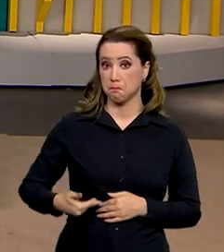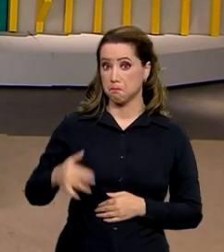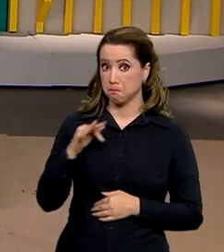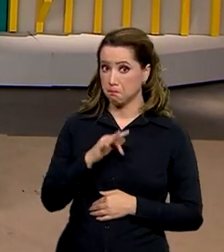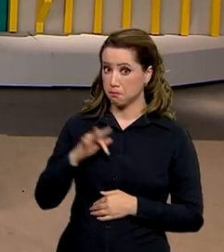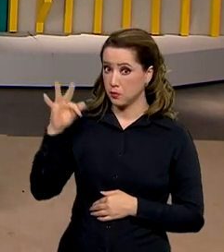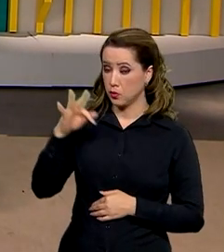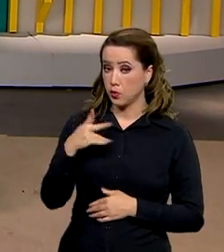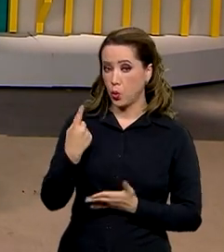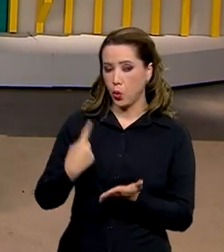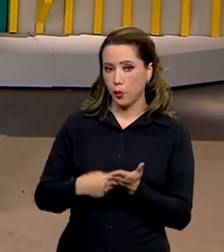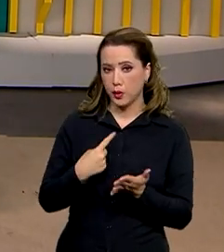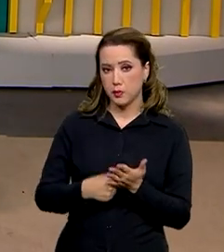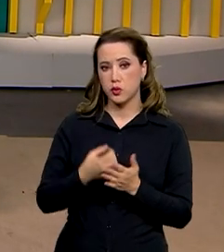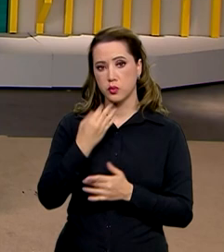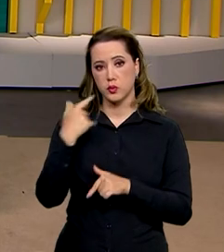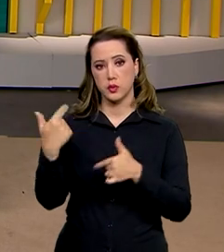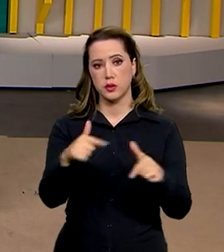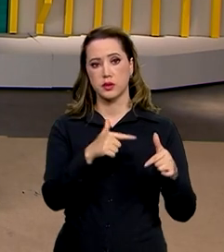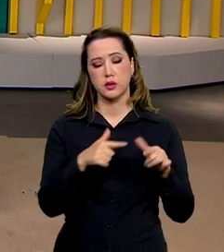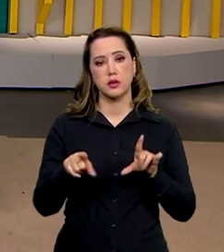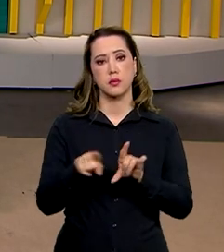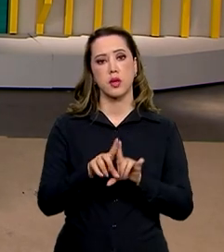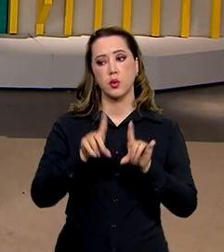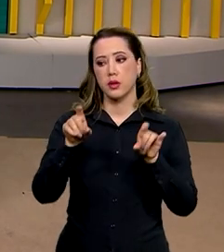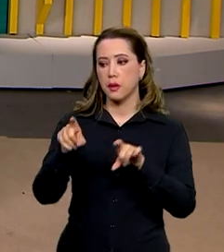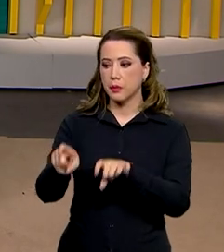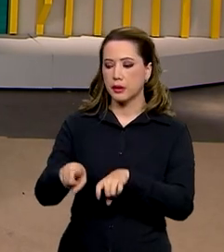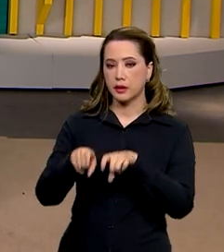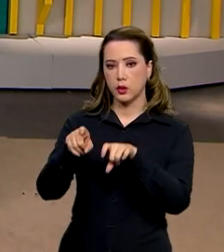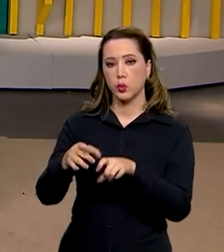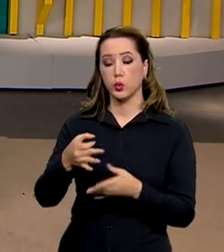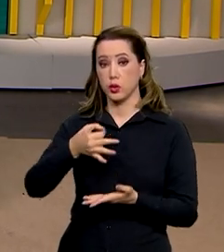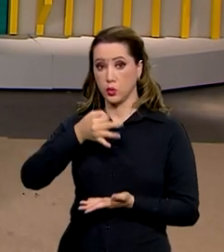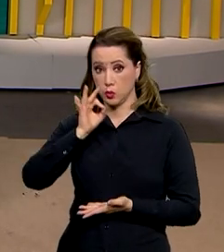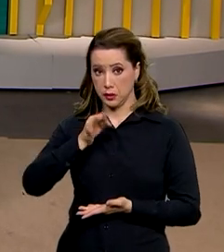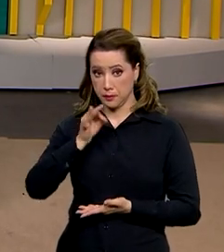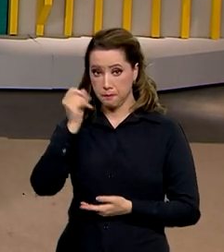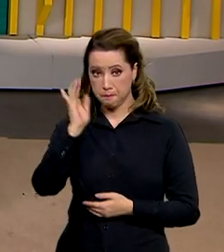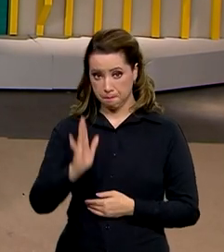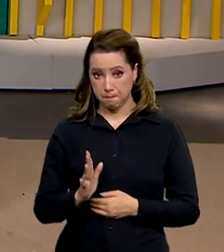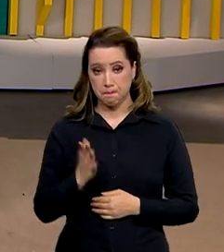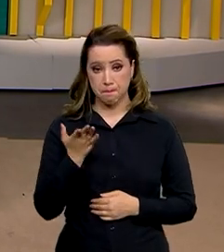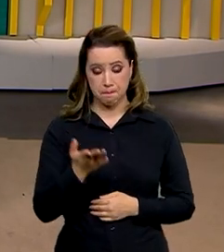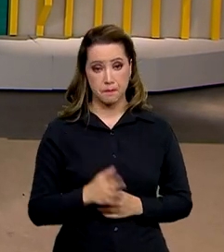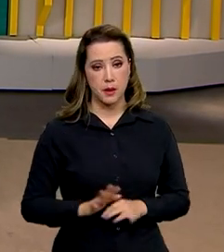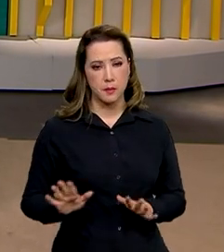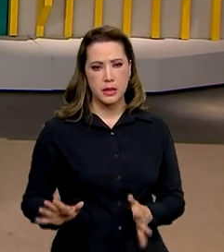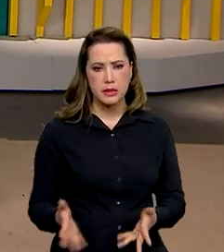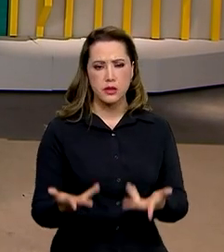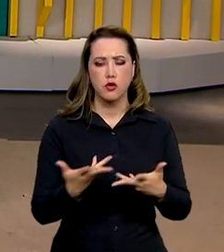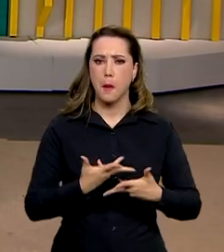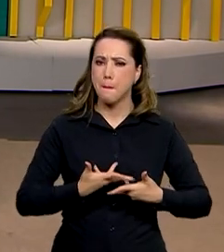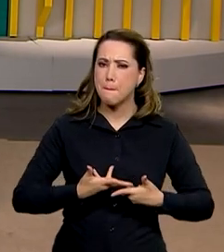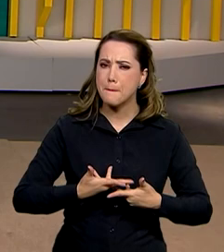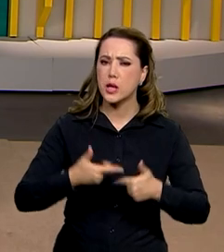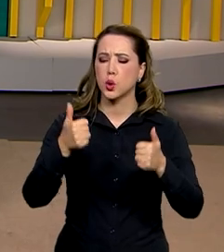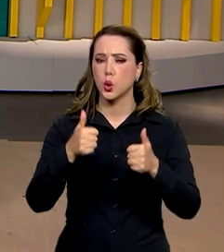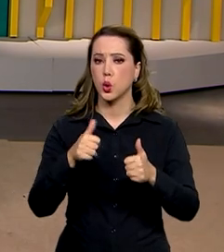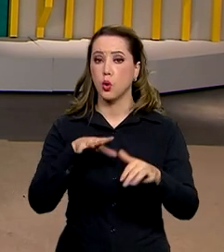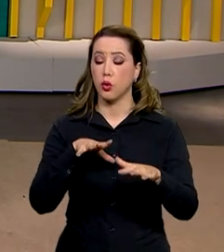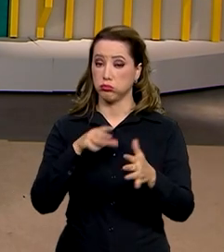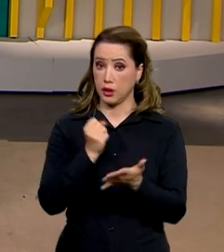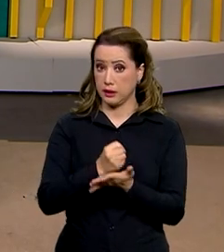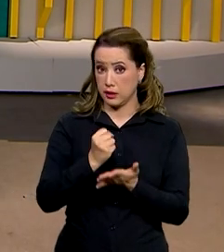pacto de boas práticas trabalhistas na cafeicultura brasileira. E para incentivar a maior formalização no campo,